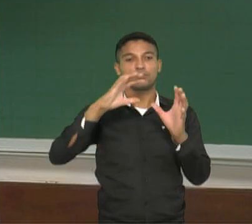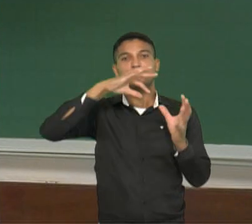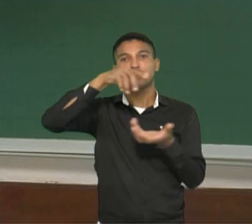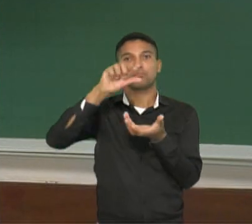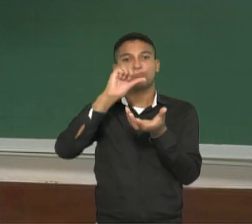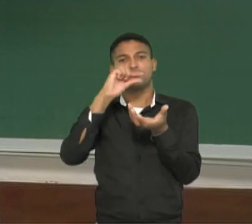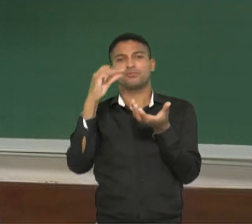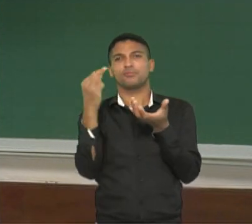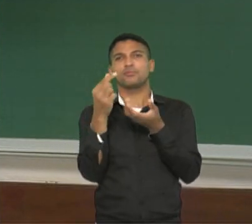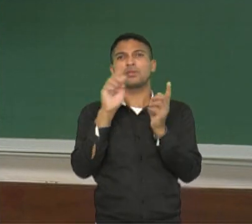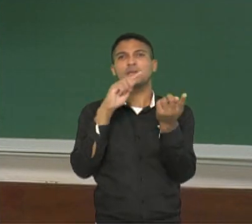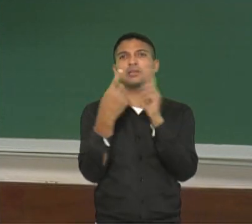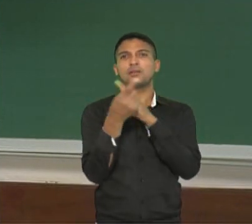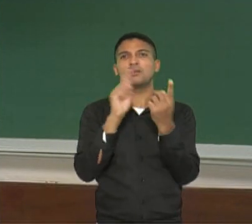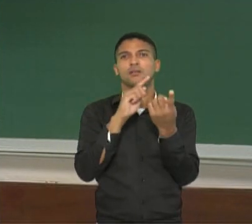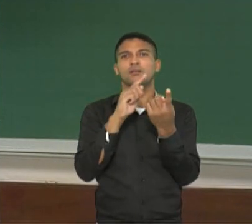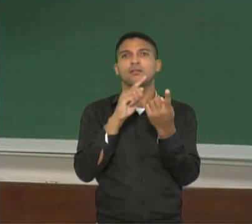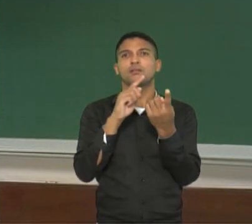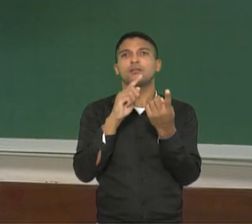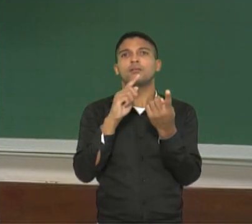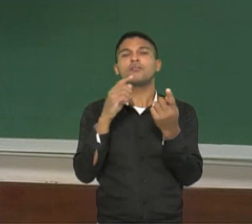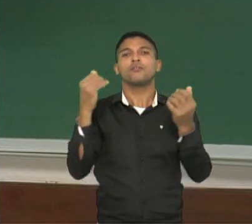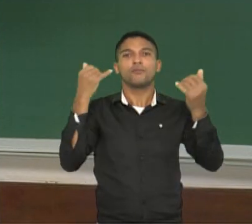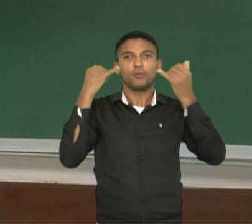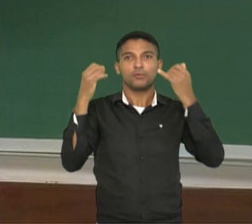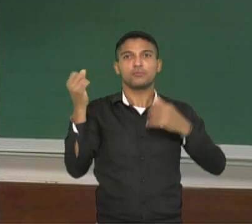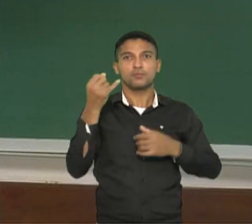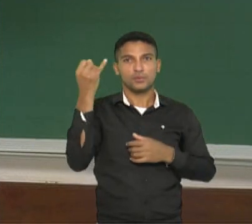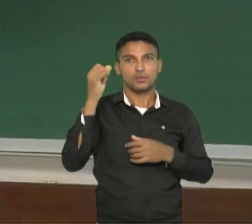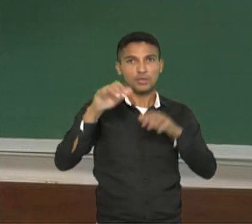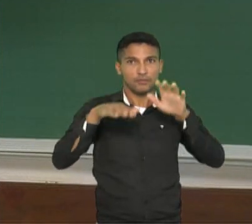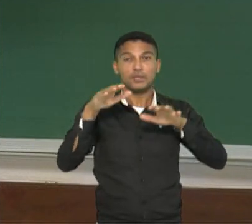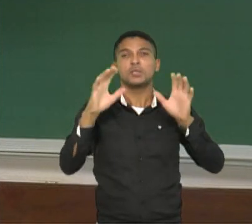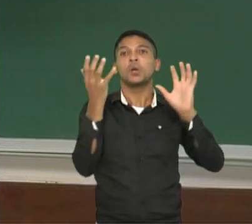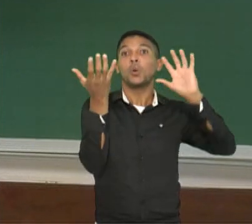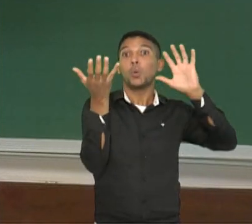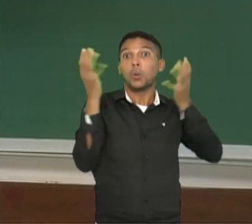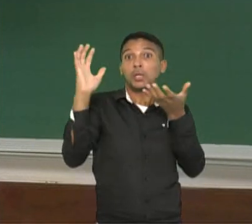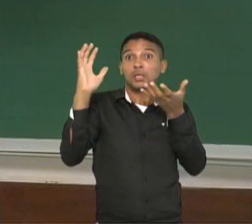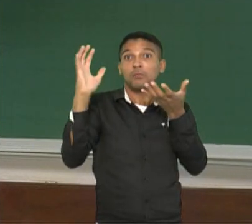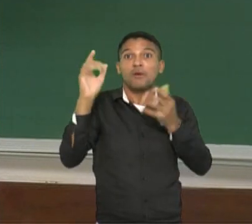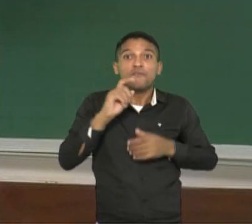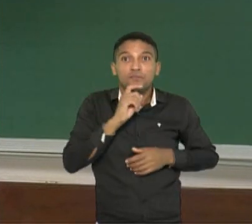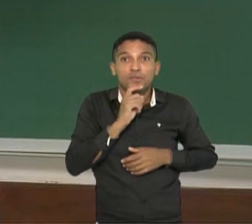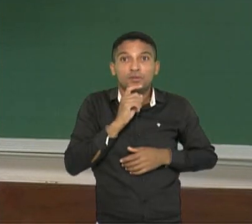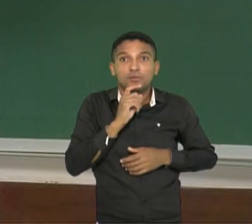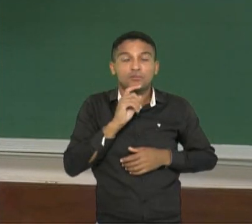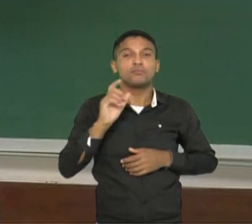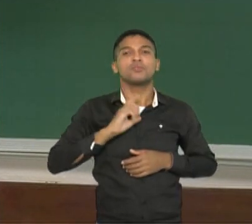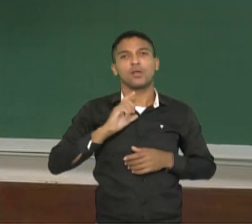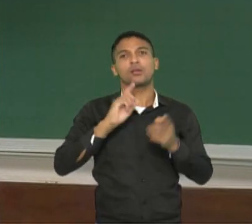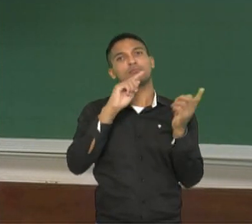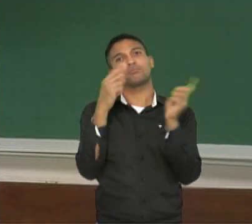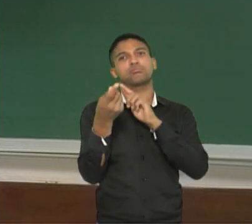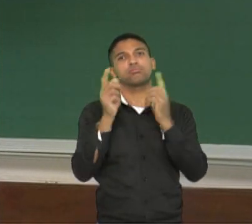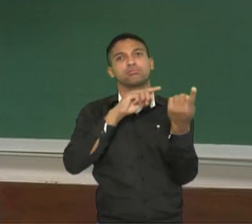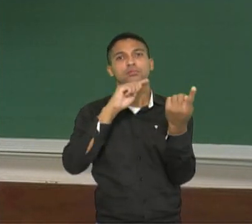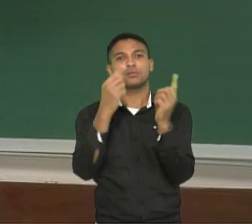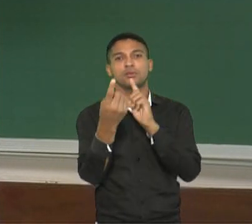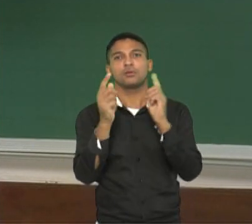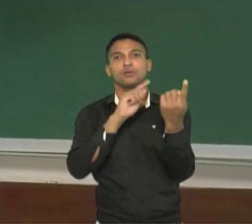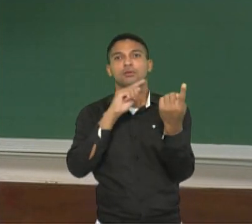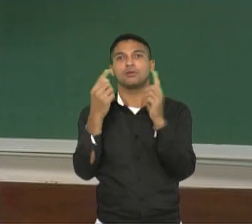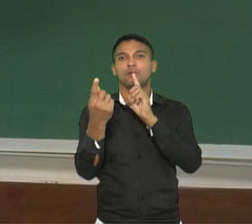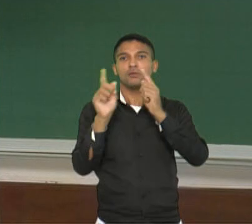Essa informação é muito importante, porque muitas vezes as pessoas falam, porque o clima é frio. Se a gente pegar dentro das definições